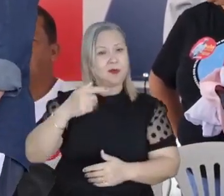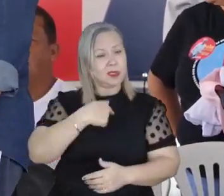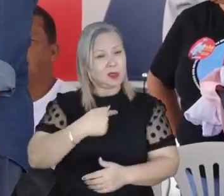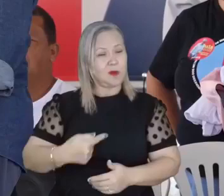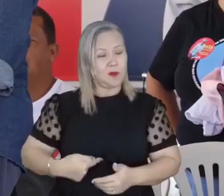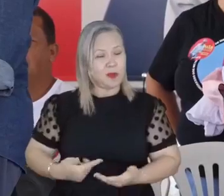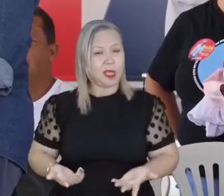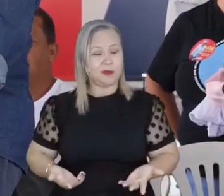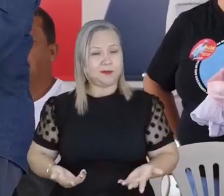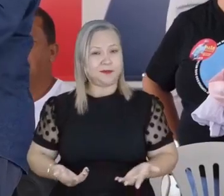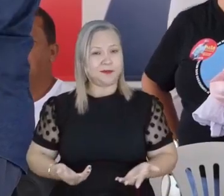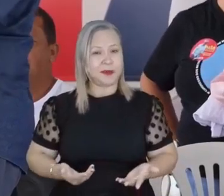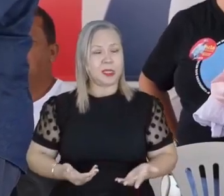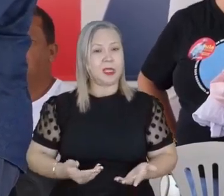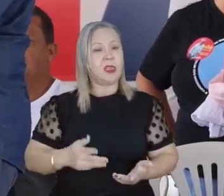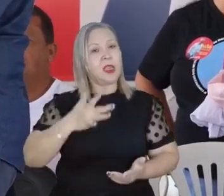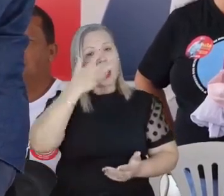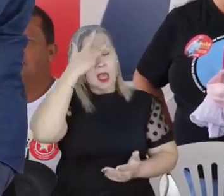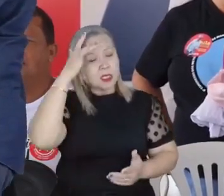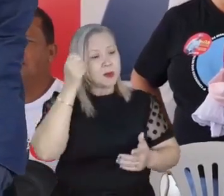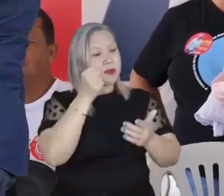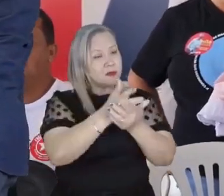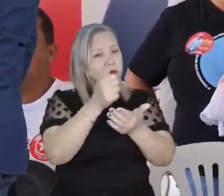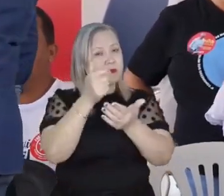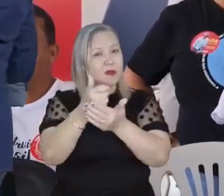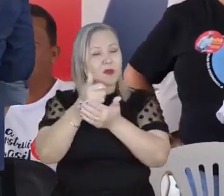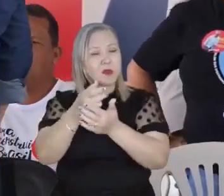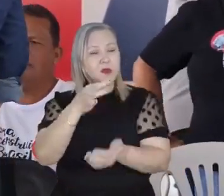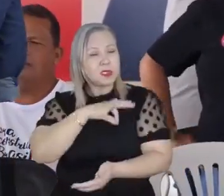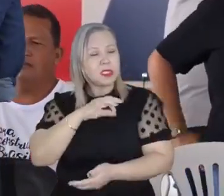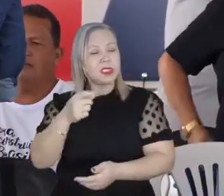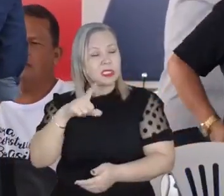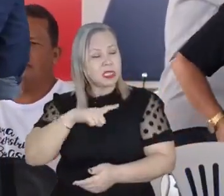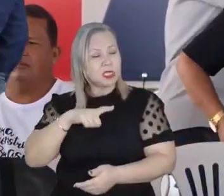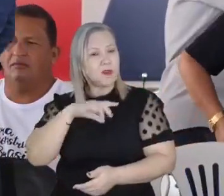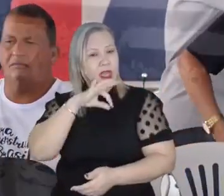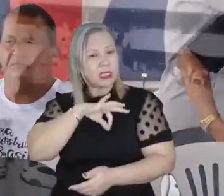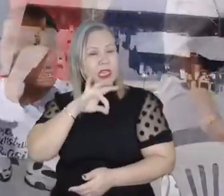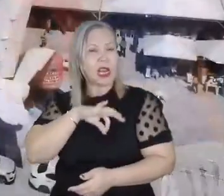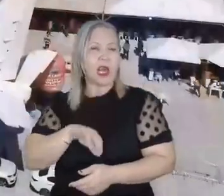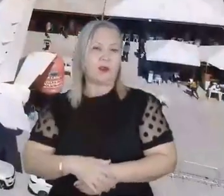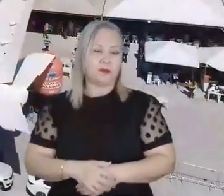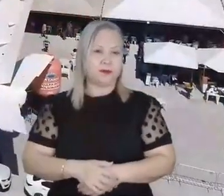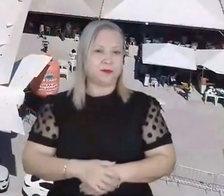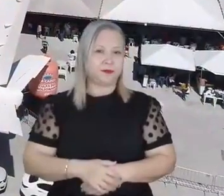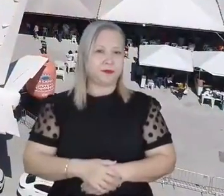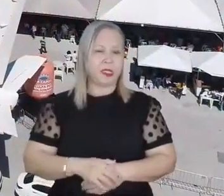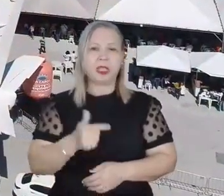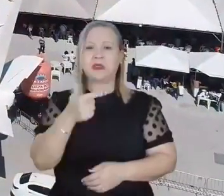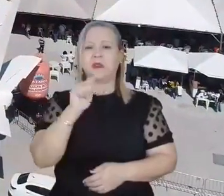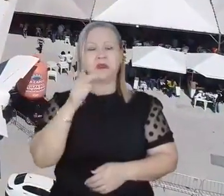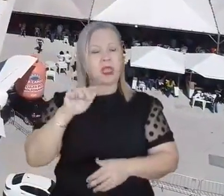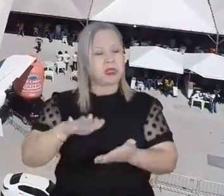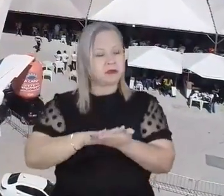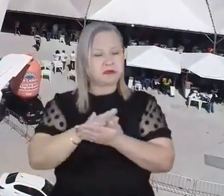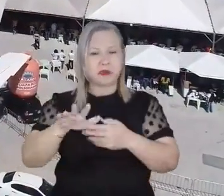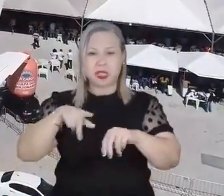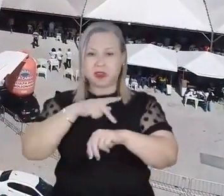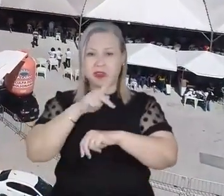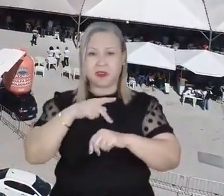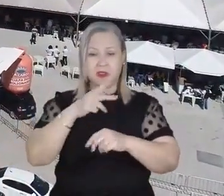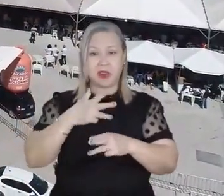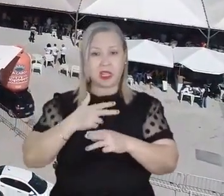gerar recurso para as empresas crescerem. E não existe nenhuma nação bem-sucedida onde as empresas não